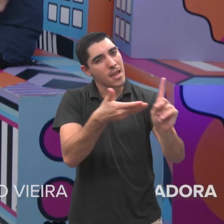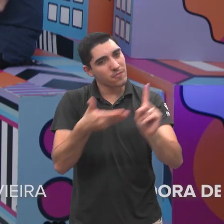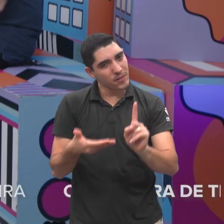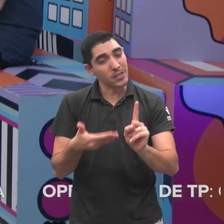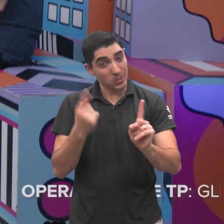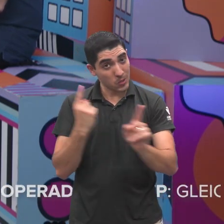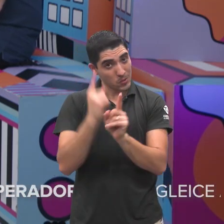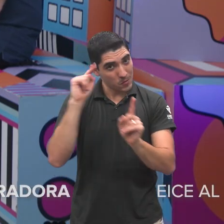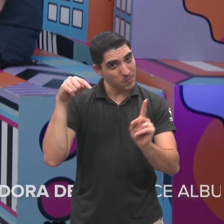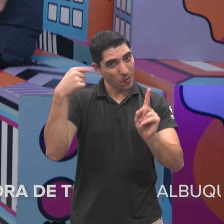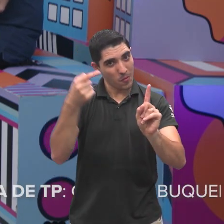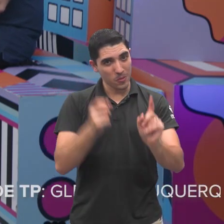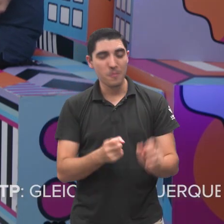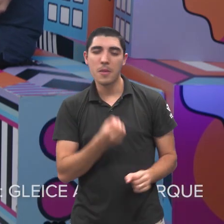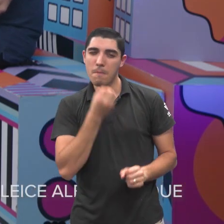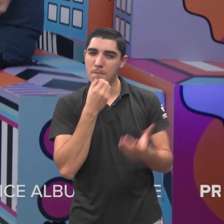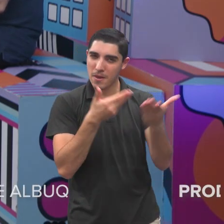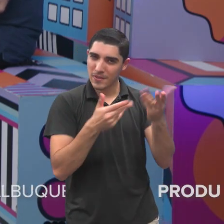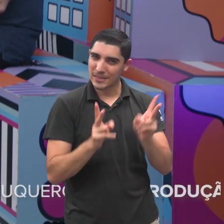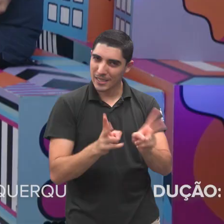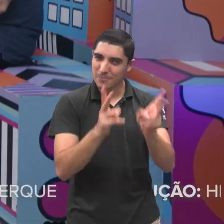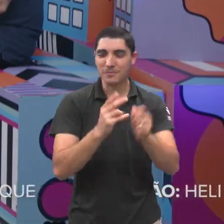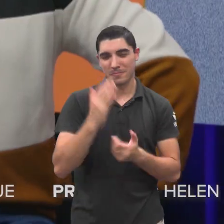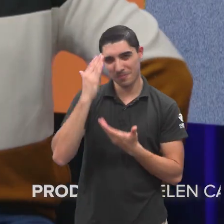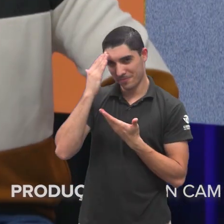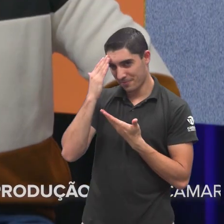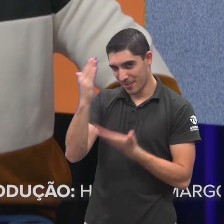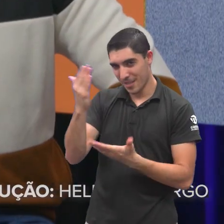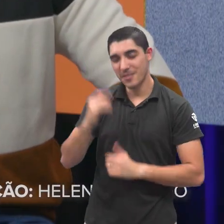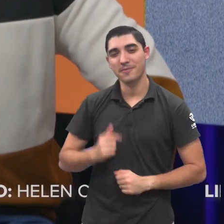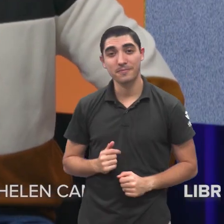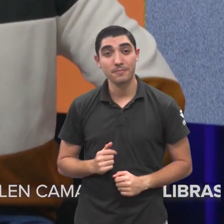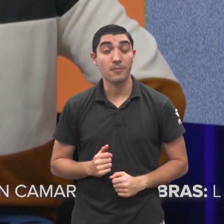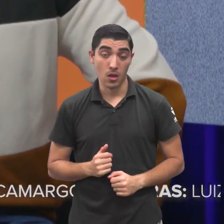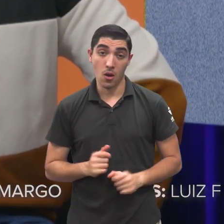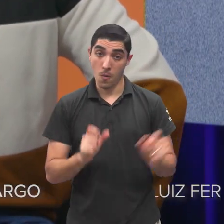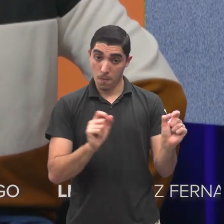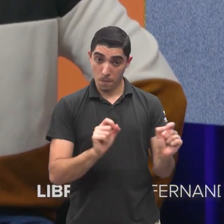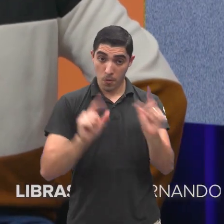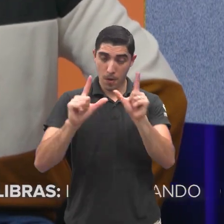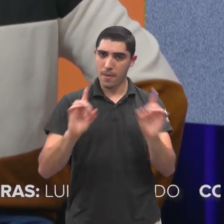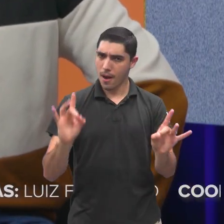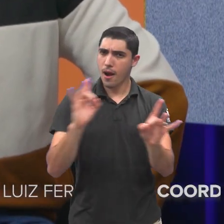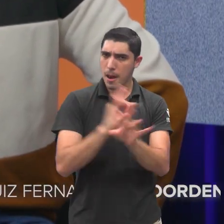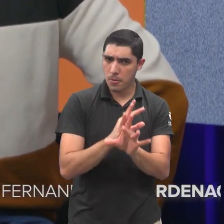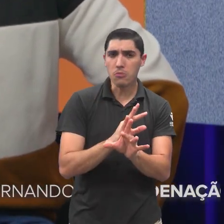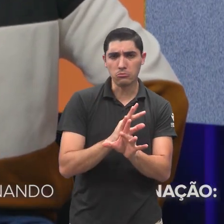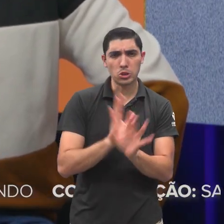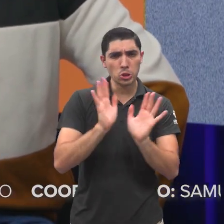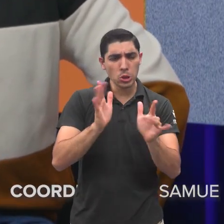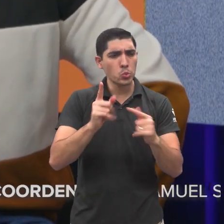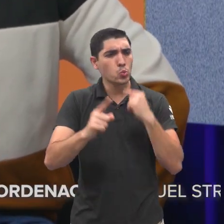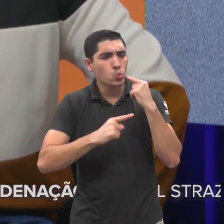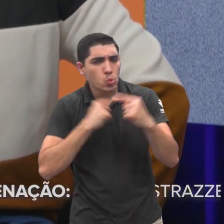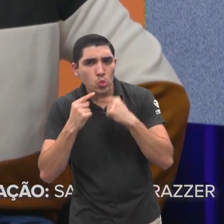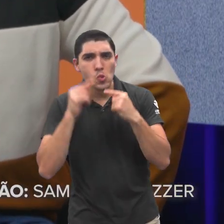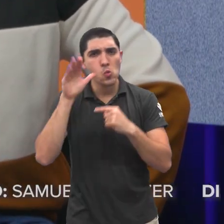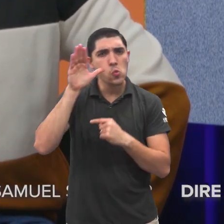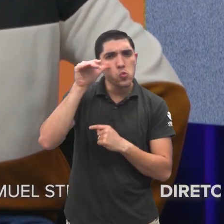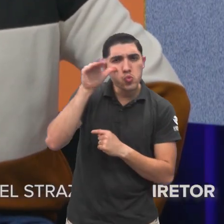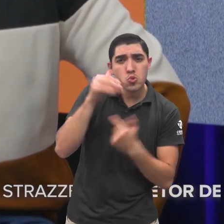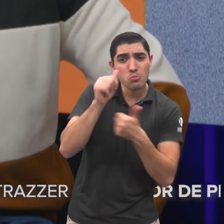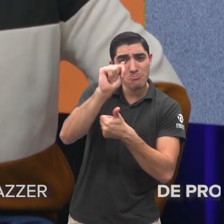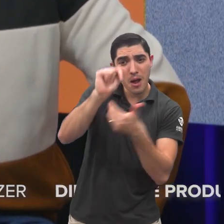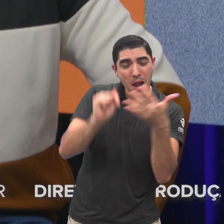bem-vindo sempre ao Tá Ligado, até a próxima. Seja sempre bem-vindo. Muito obrigado, boa tarde. E olha só, o programa vai ficando por aqui. A gente tirou essas dúvidas, curiosidades sobre